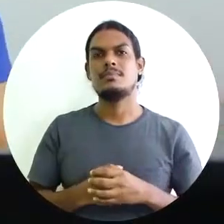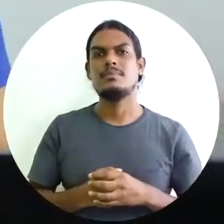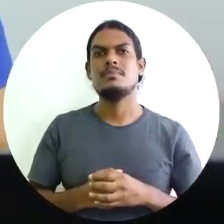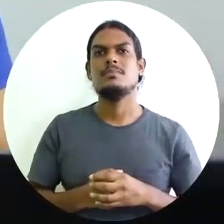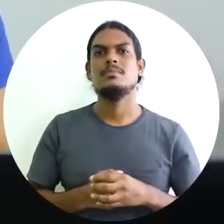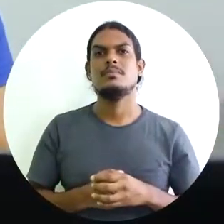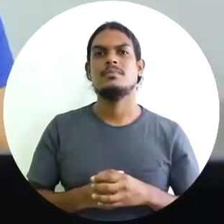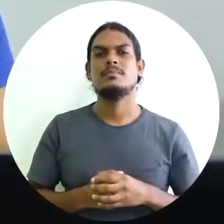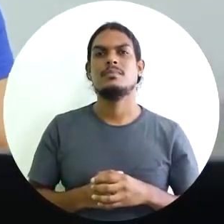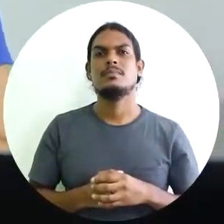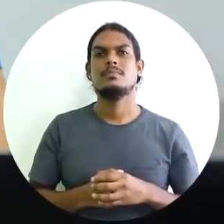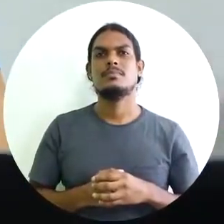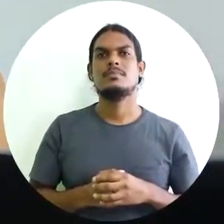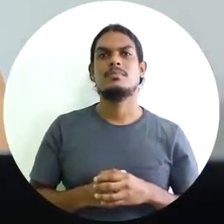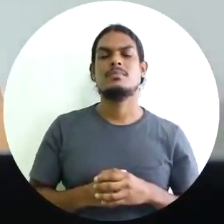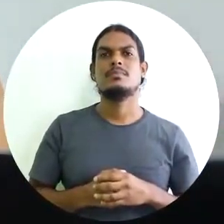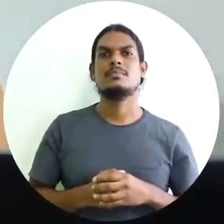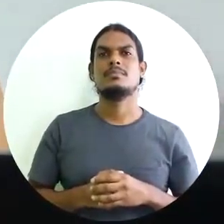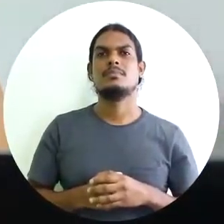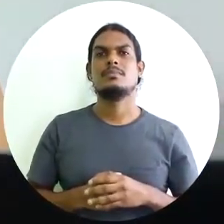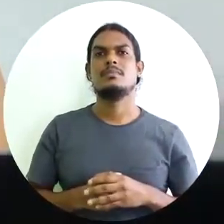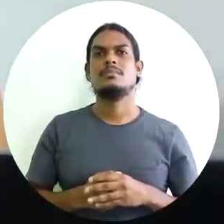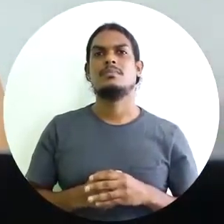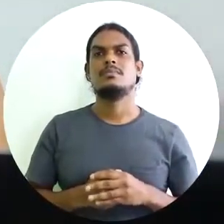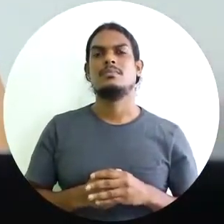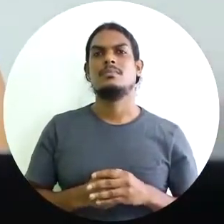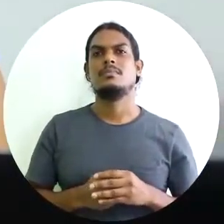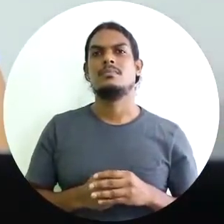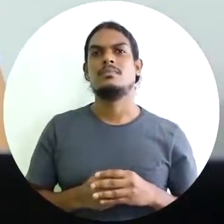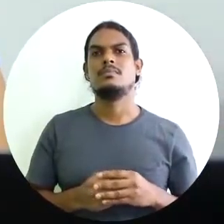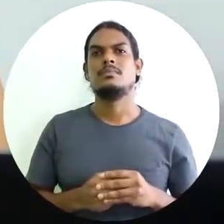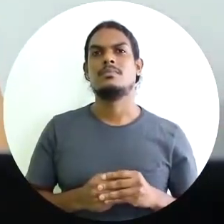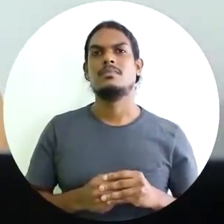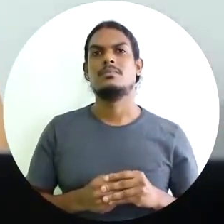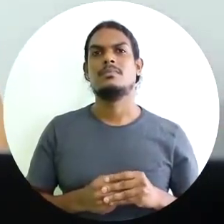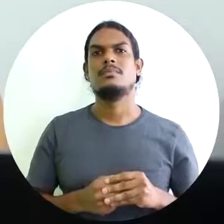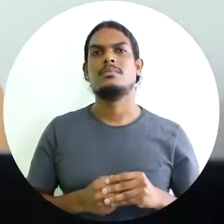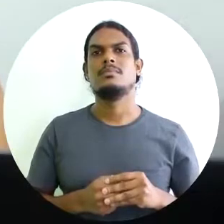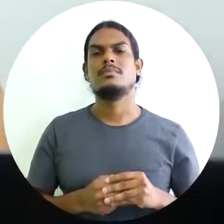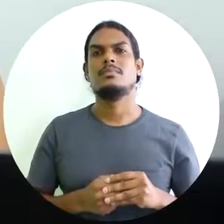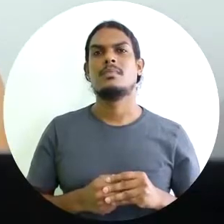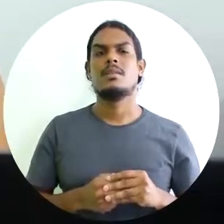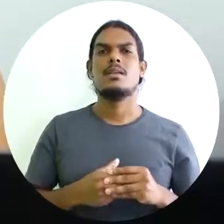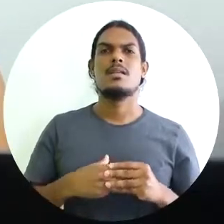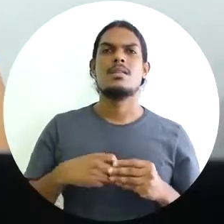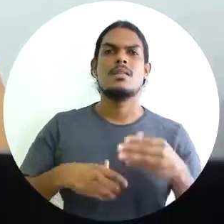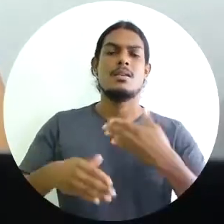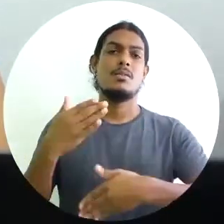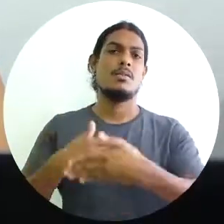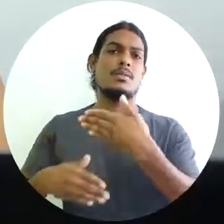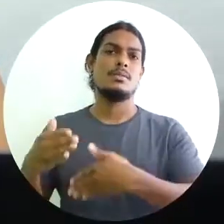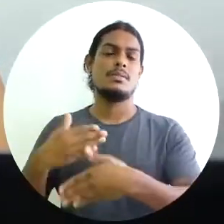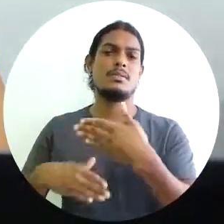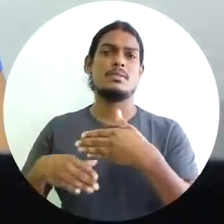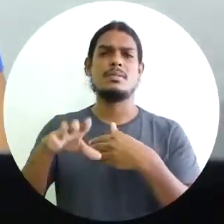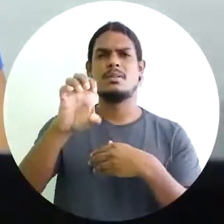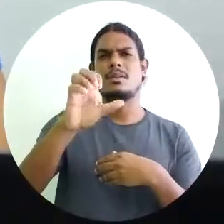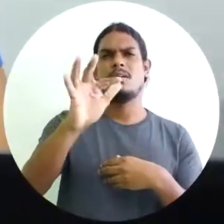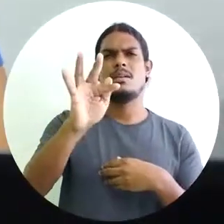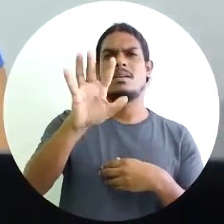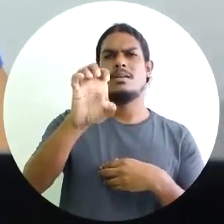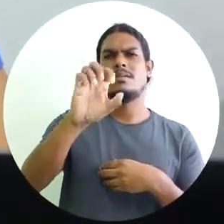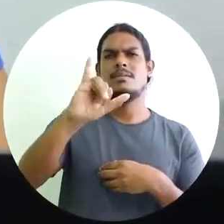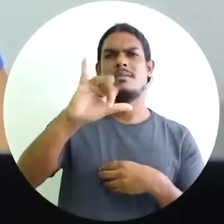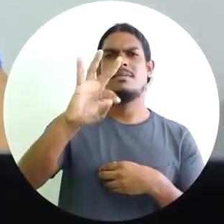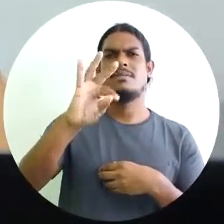os interlocutores para que aquilo que seja escrito ou seja dito tenha sentido. Existe uma relação que a gente chama de efeito de sentido, que ele